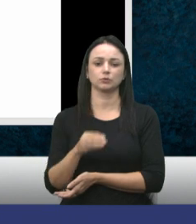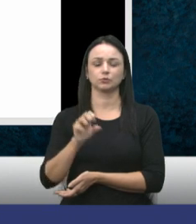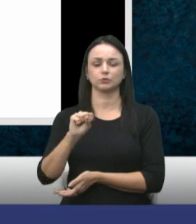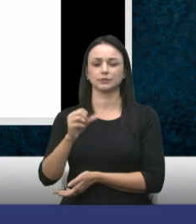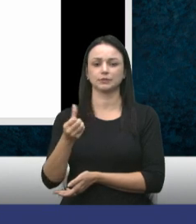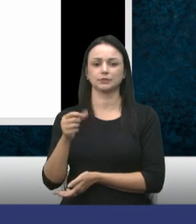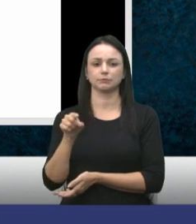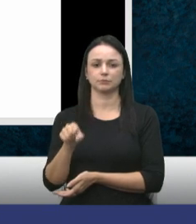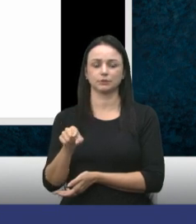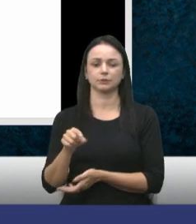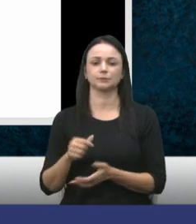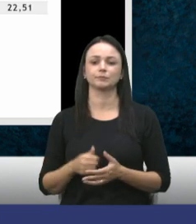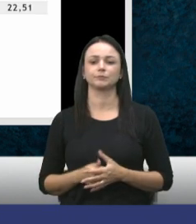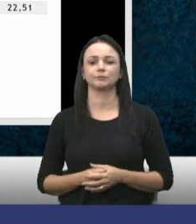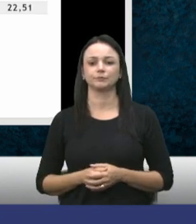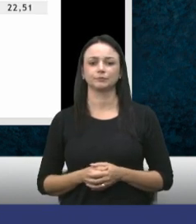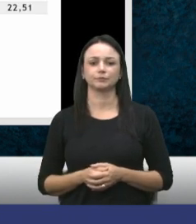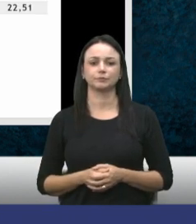14.086.000 previstos.